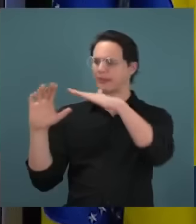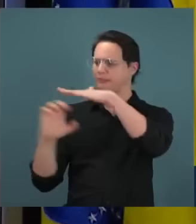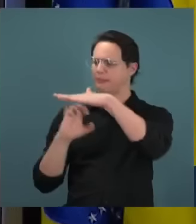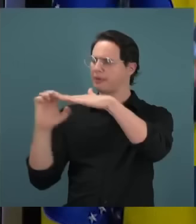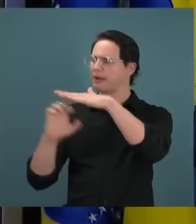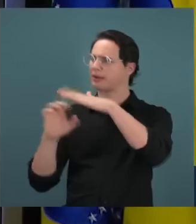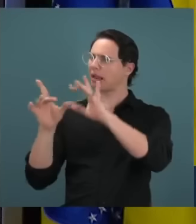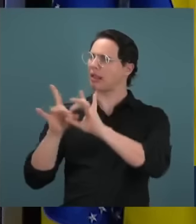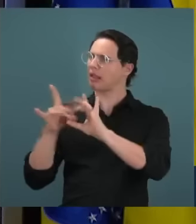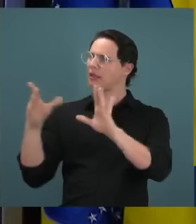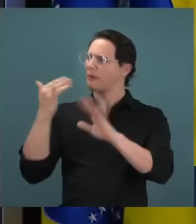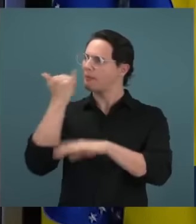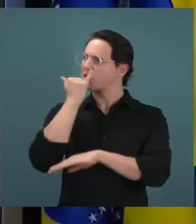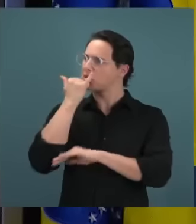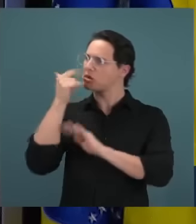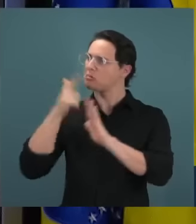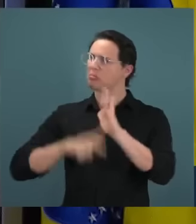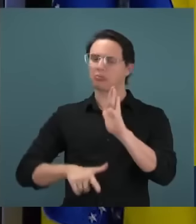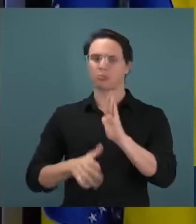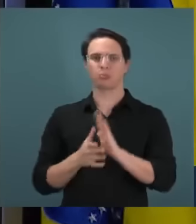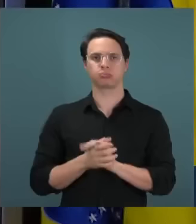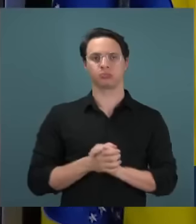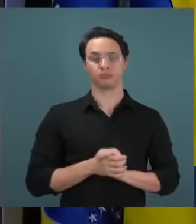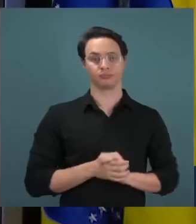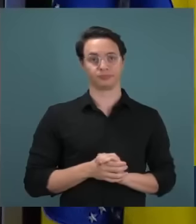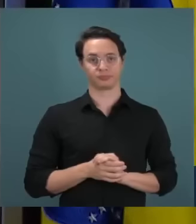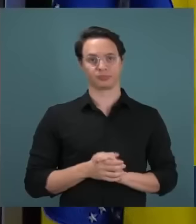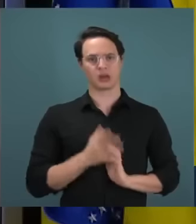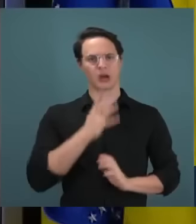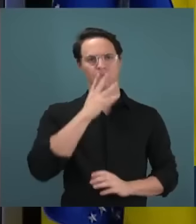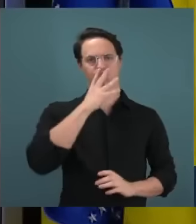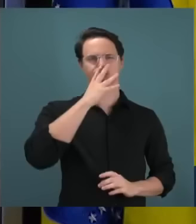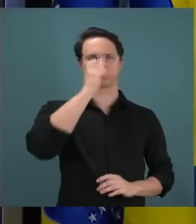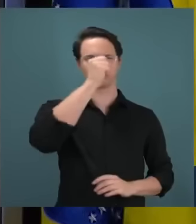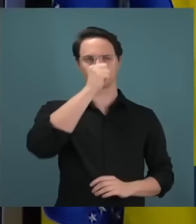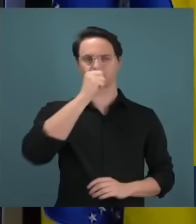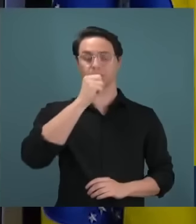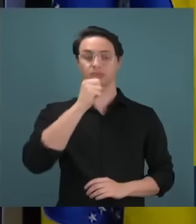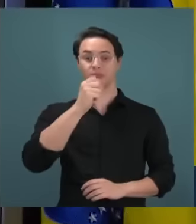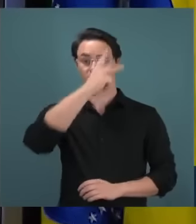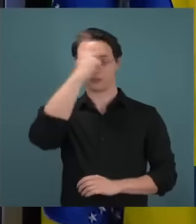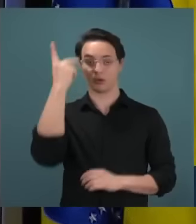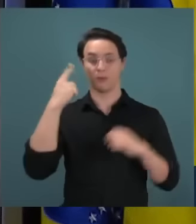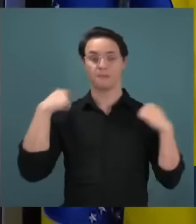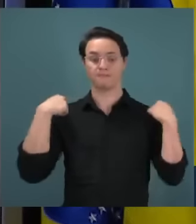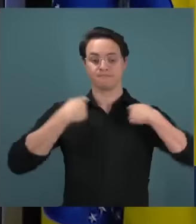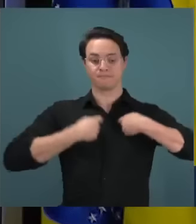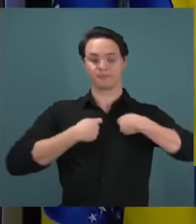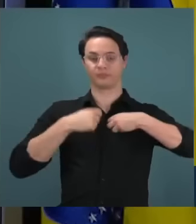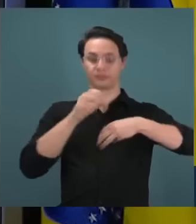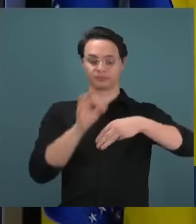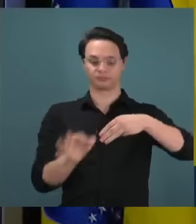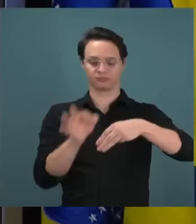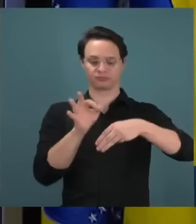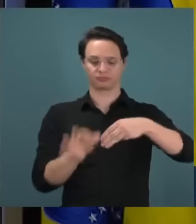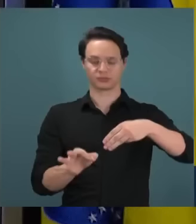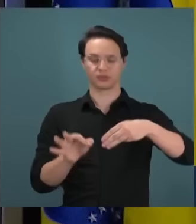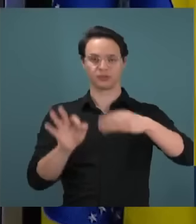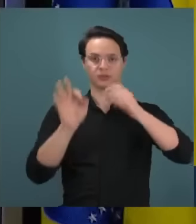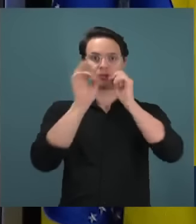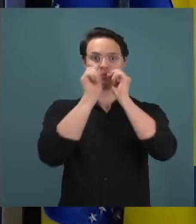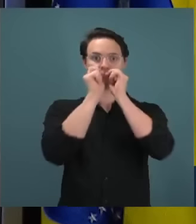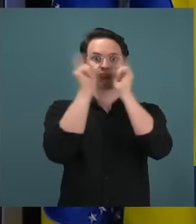eles políticos. Os abusos cometidos por ministros do STF atingiram níveis